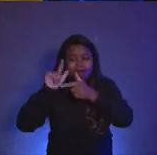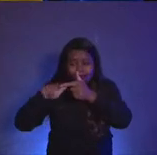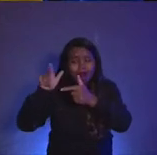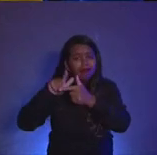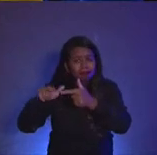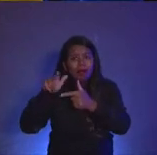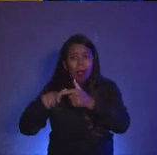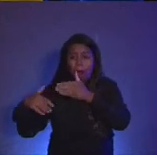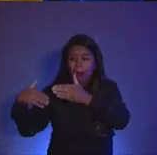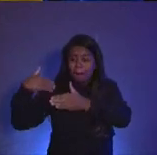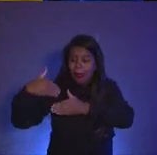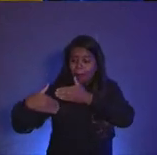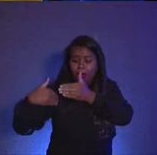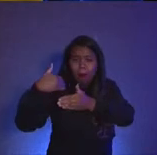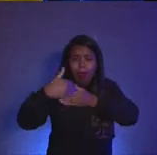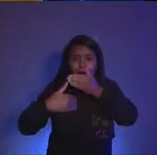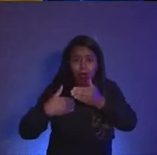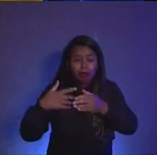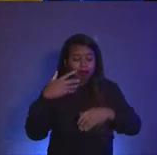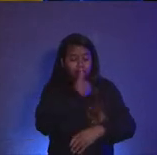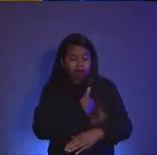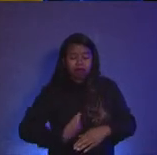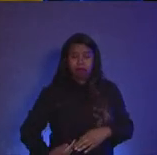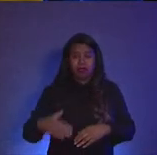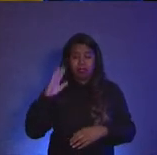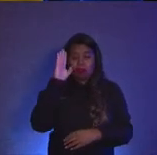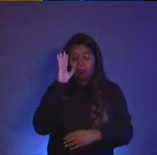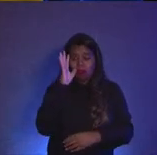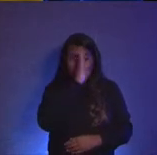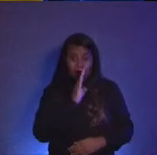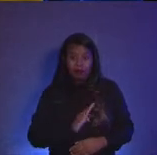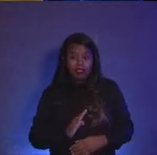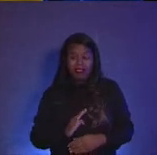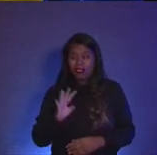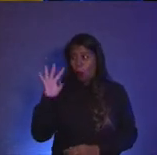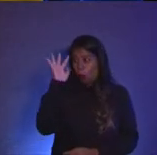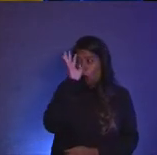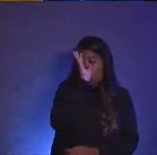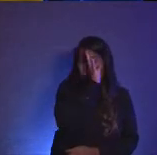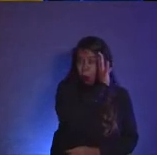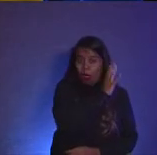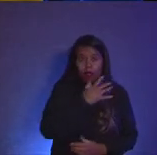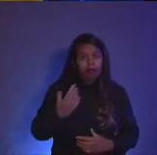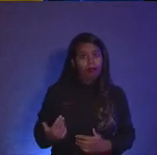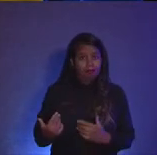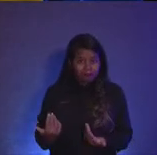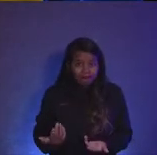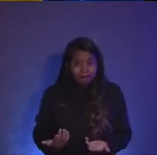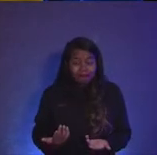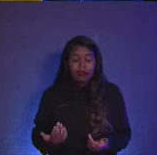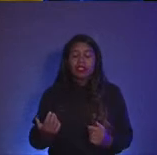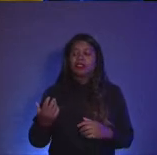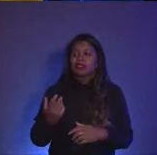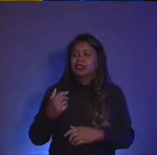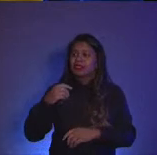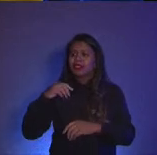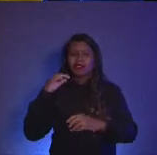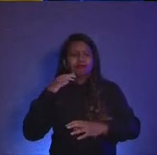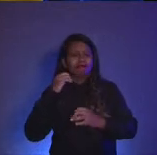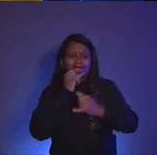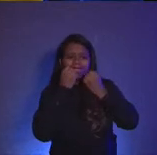sistemático que o governo brasileiro continua fazendo, continua atuando, apesar de todas as denúncias, né?